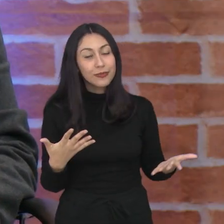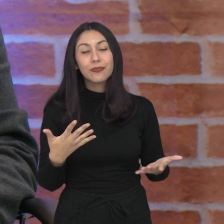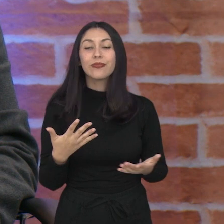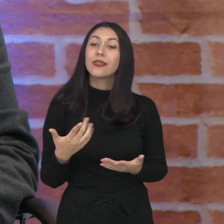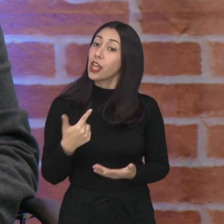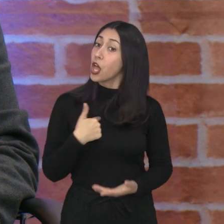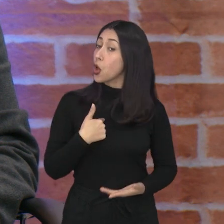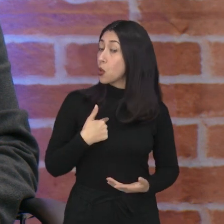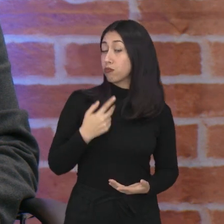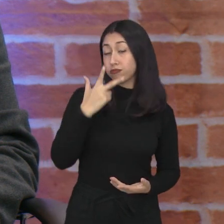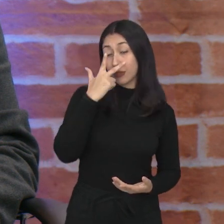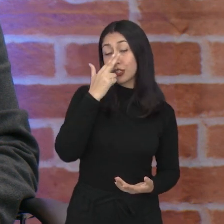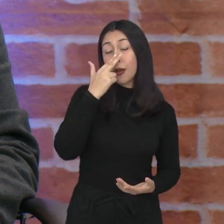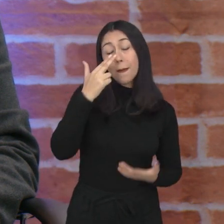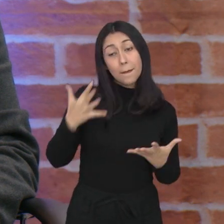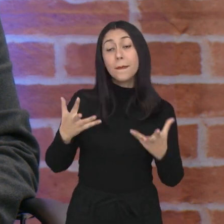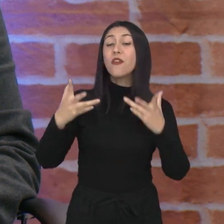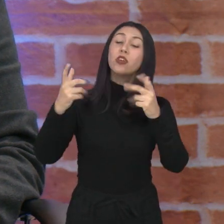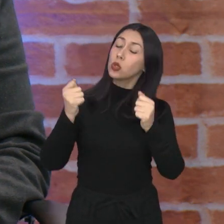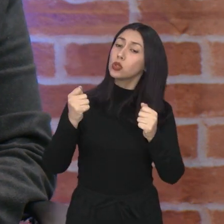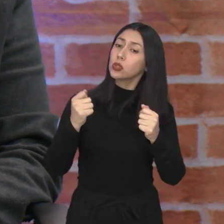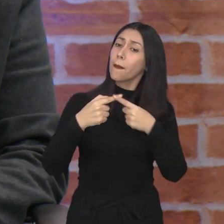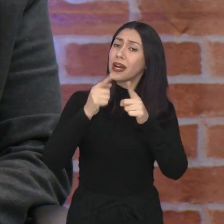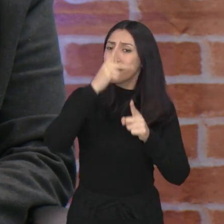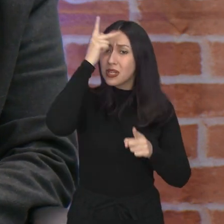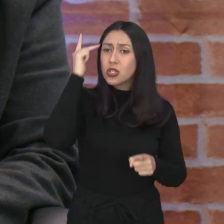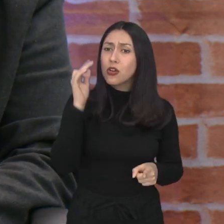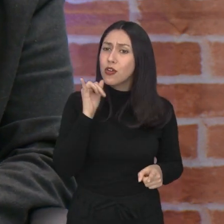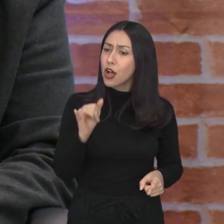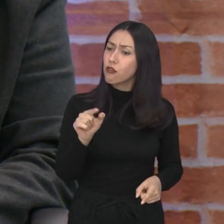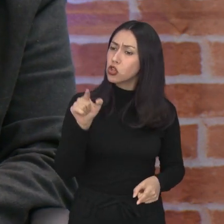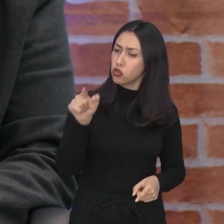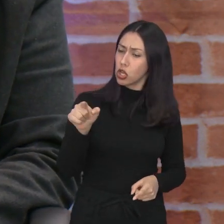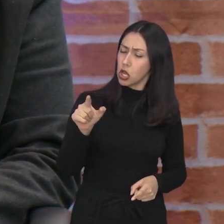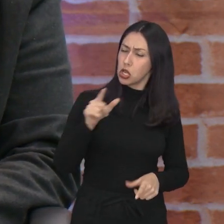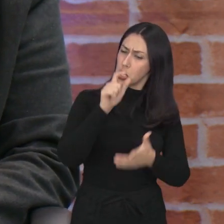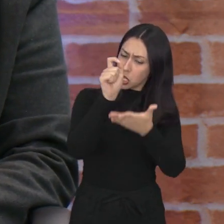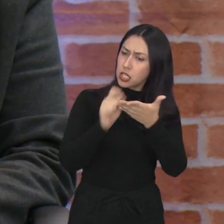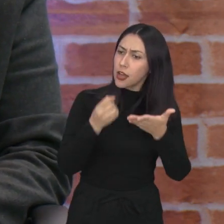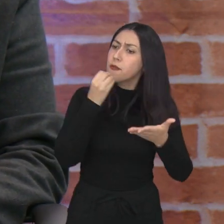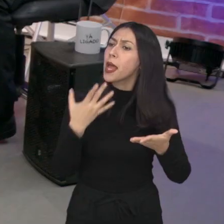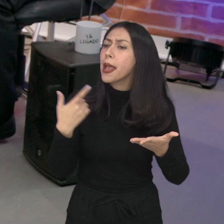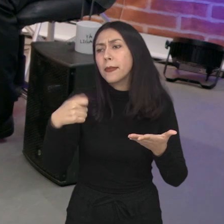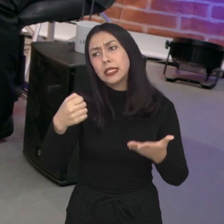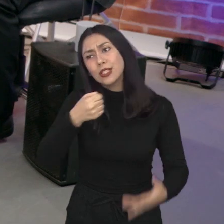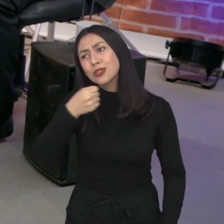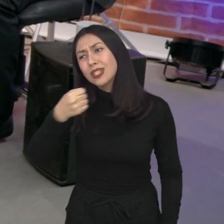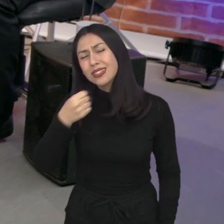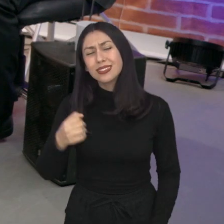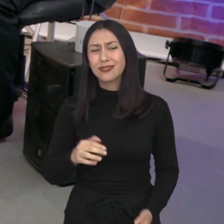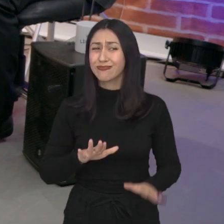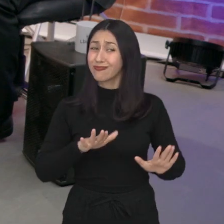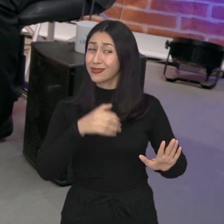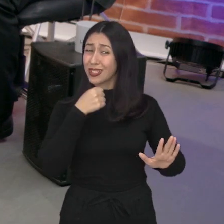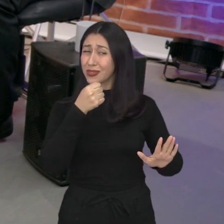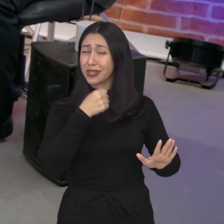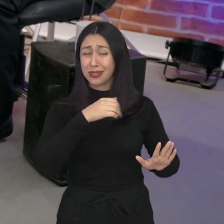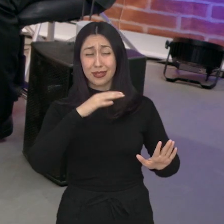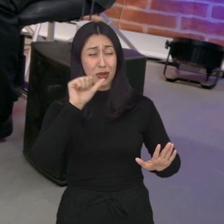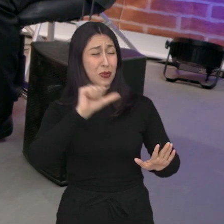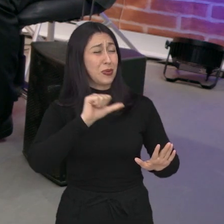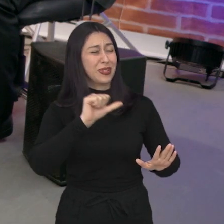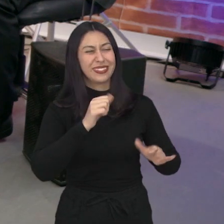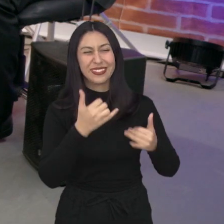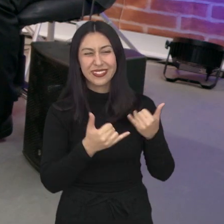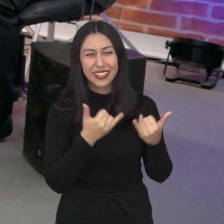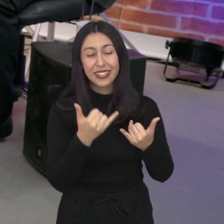depois eu cresci, as pessoas falaram, você sabe escrever, você tem que ser jornalista. Aí me formei em jornalismo. Jornalista é uma raça. Pode continuar